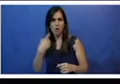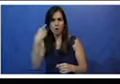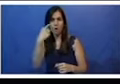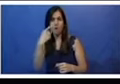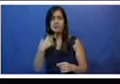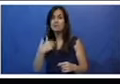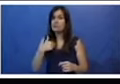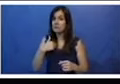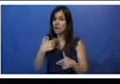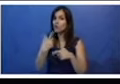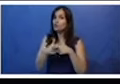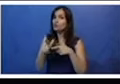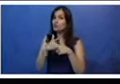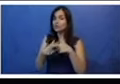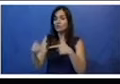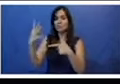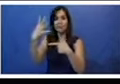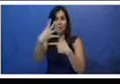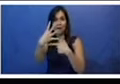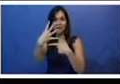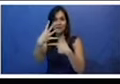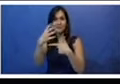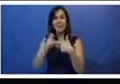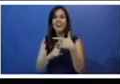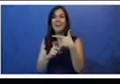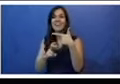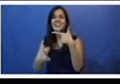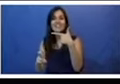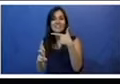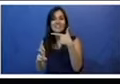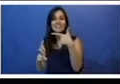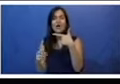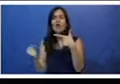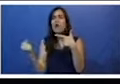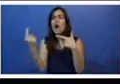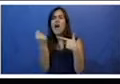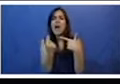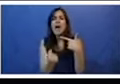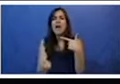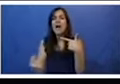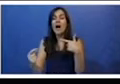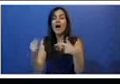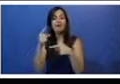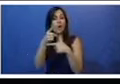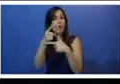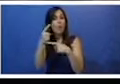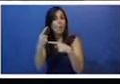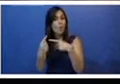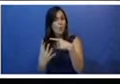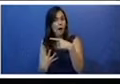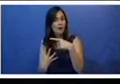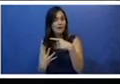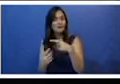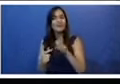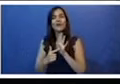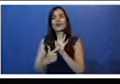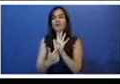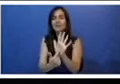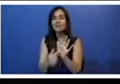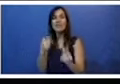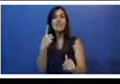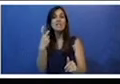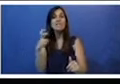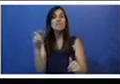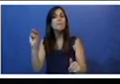4 eu terei 15 ou seja cada 1/4 de hora representam